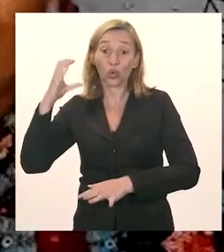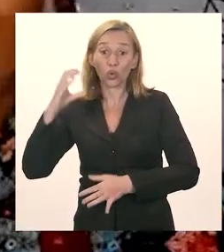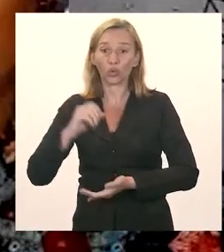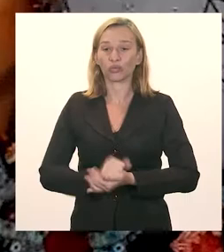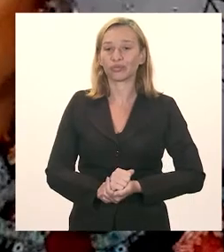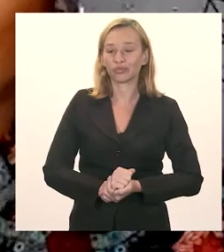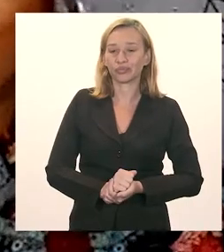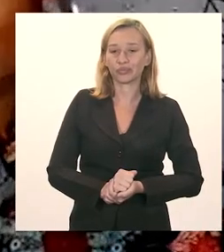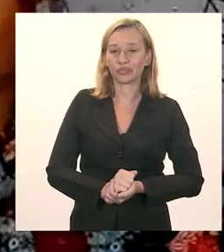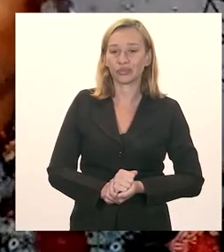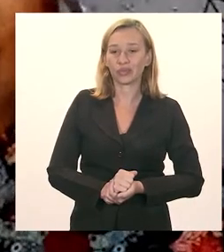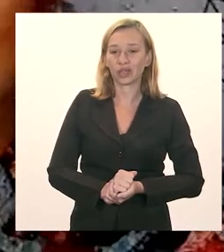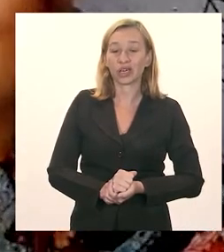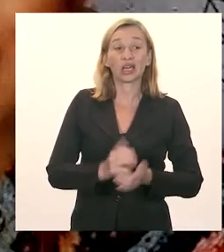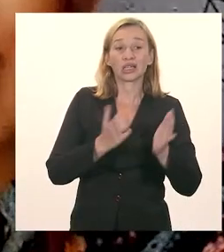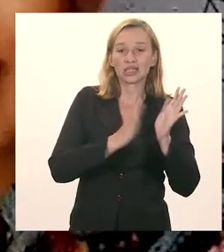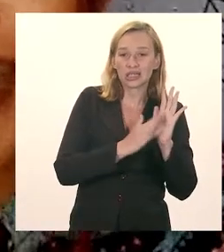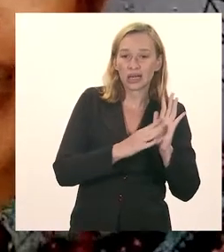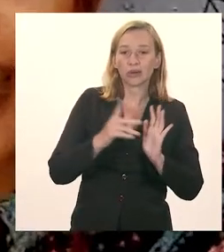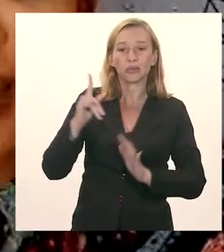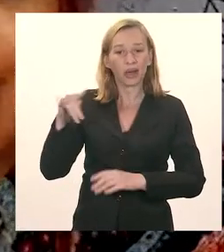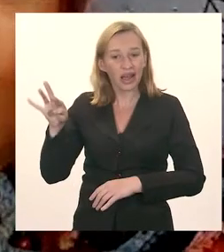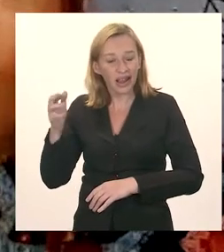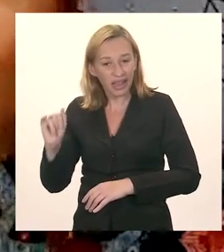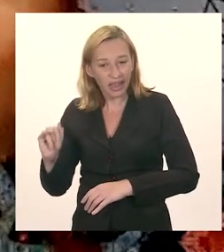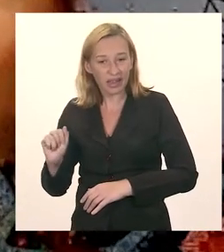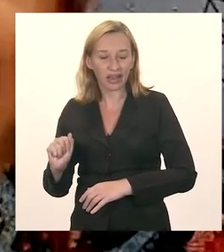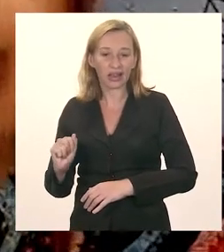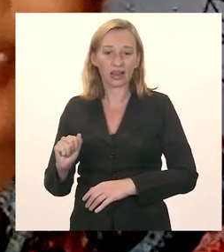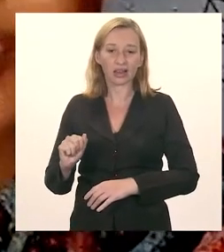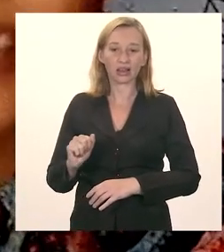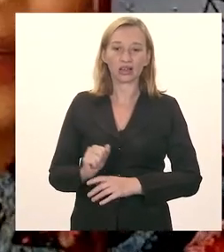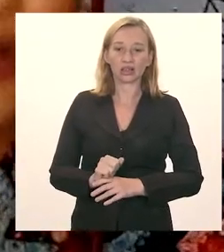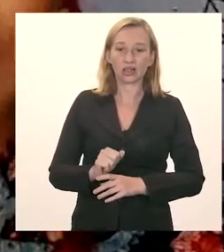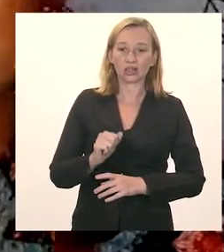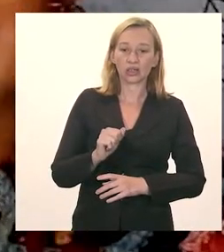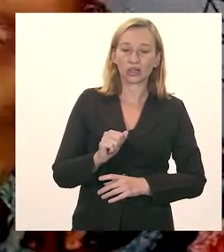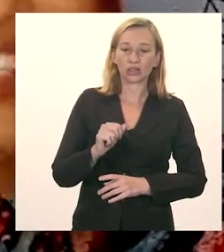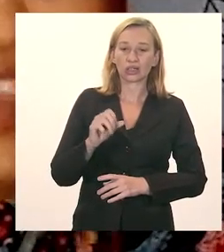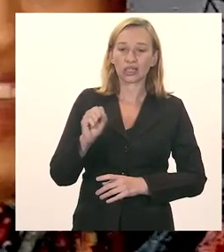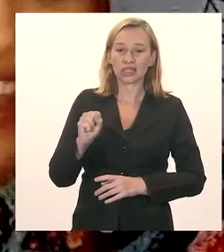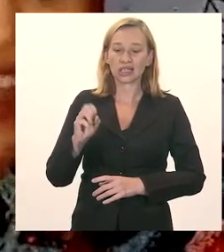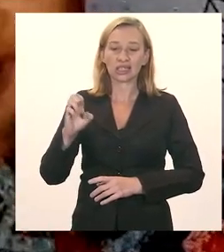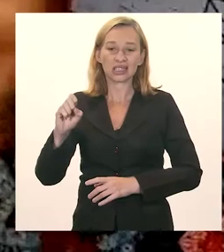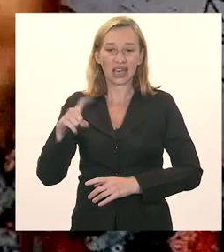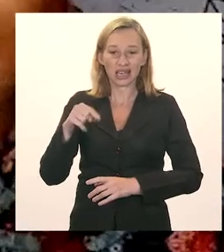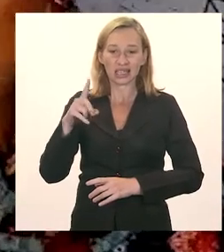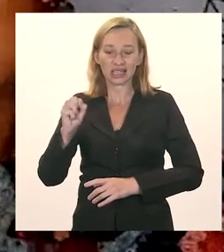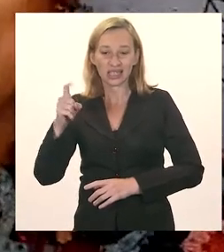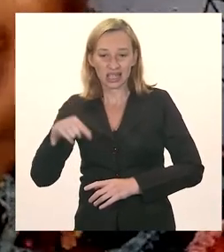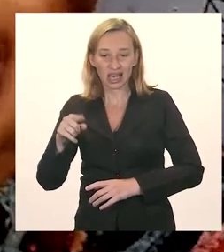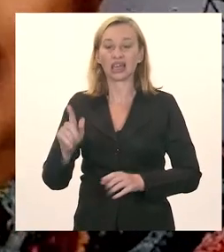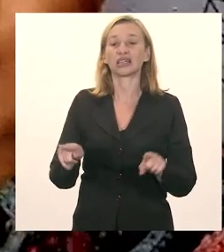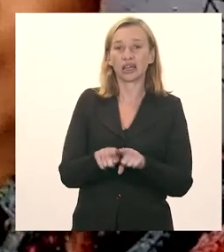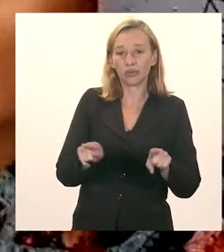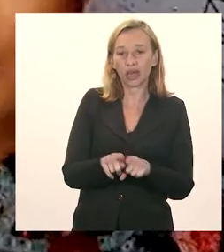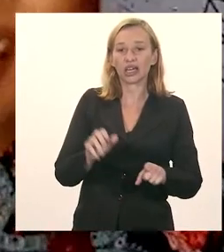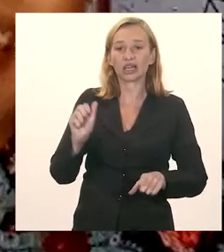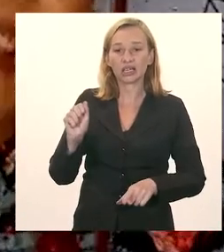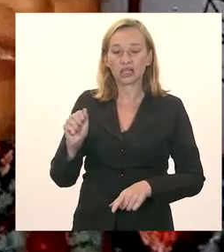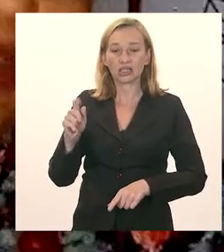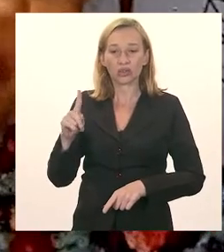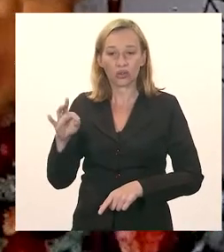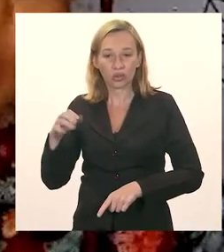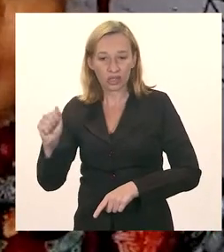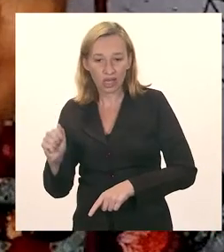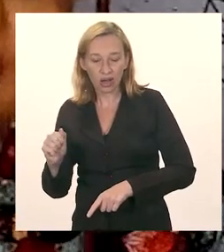coco, samba de pareia, que está com Dona Nadi, com Dona Cessé, São Gonçalo, que